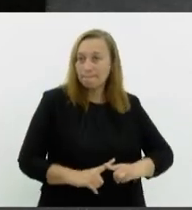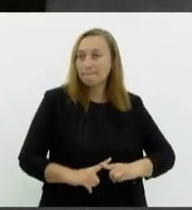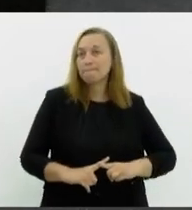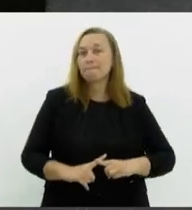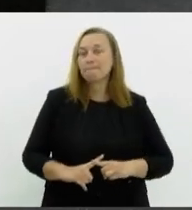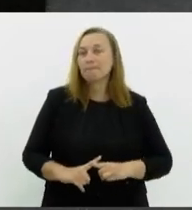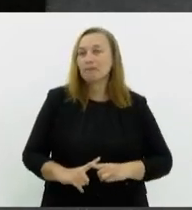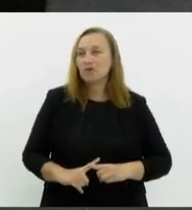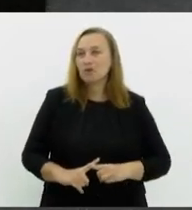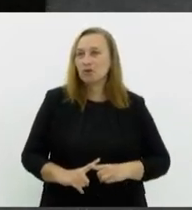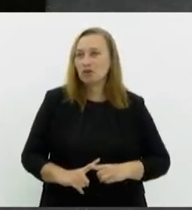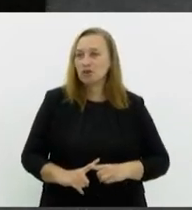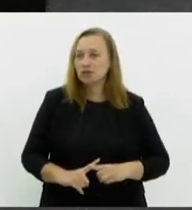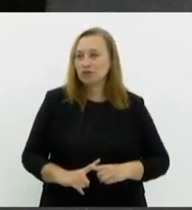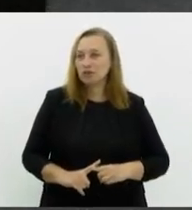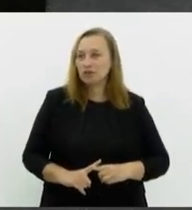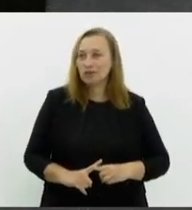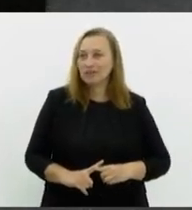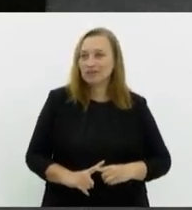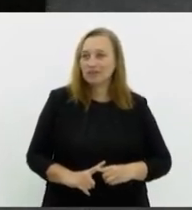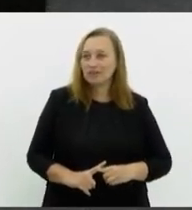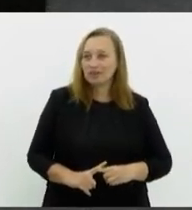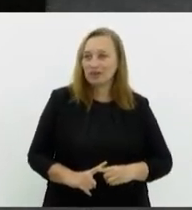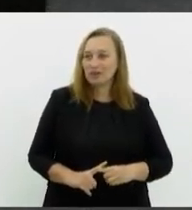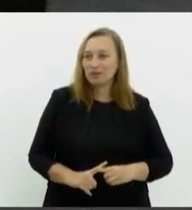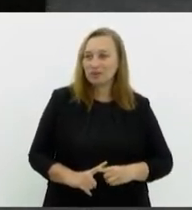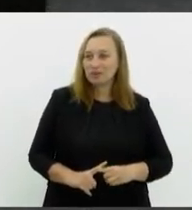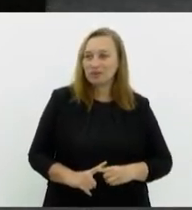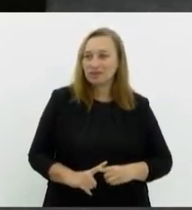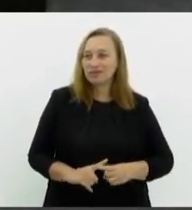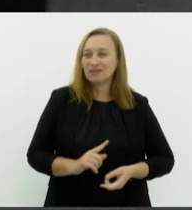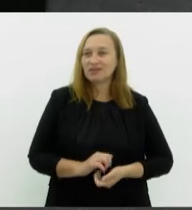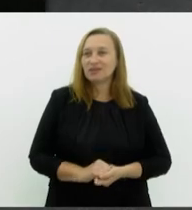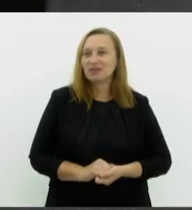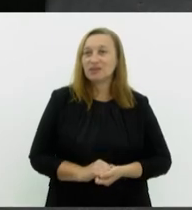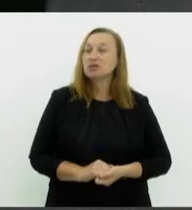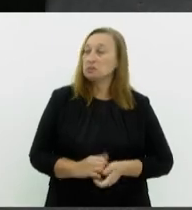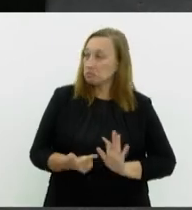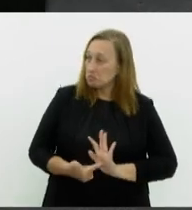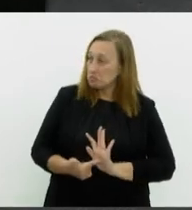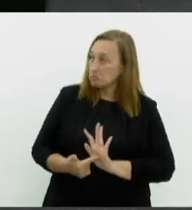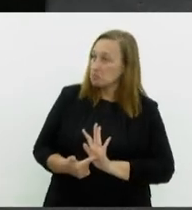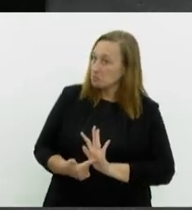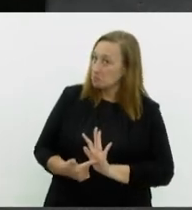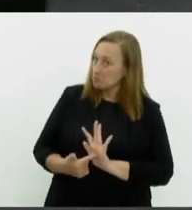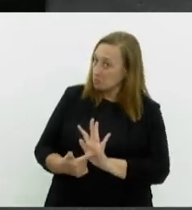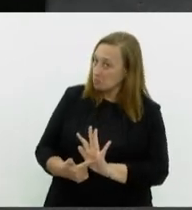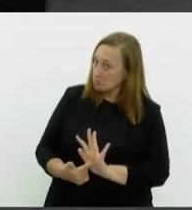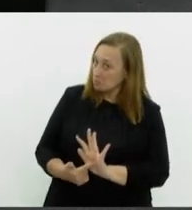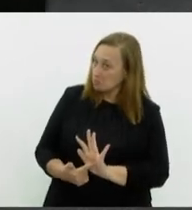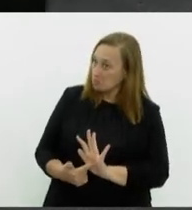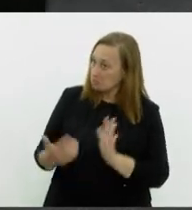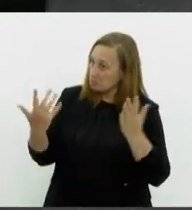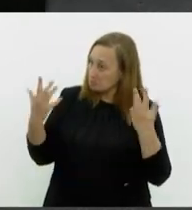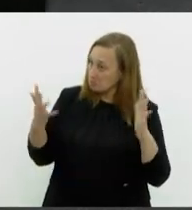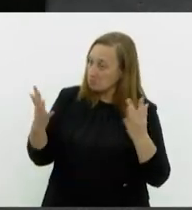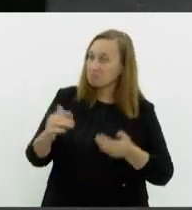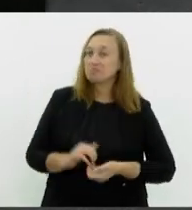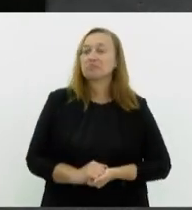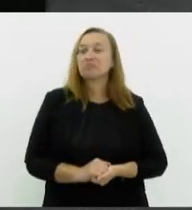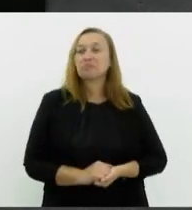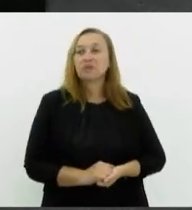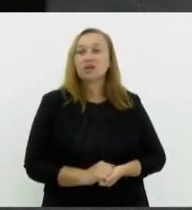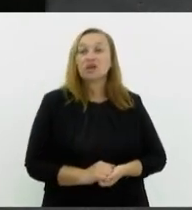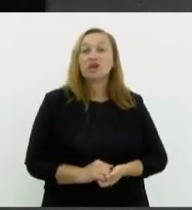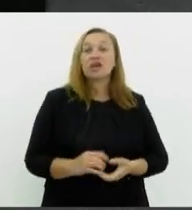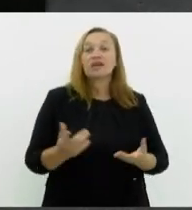ser elogiada por isso. Mostrou grande forma. Em relação ao dia do